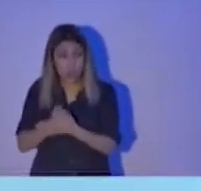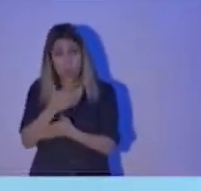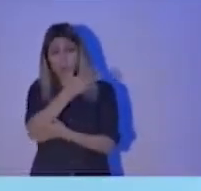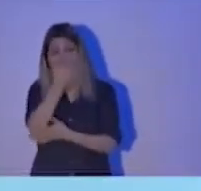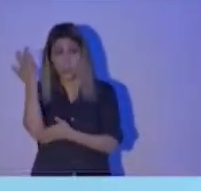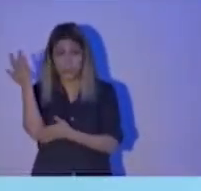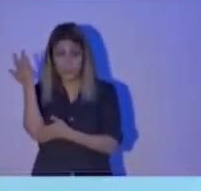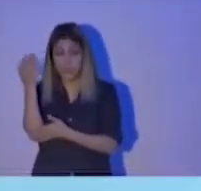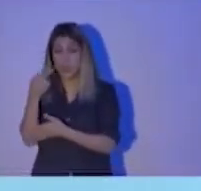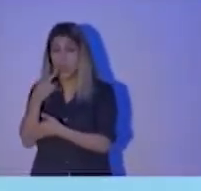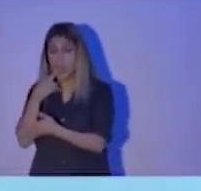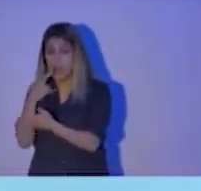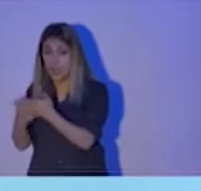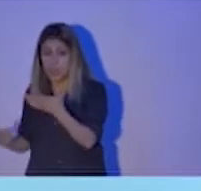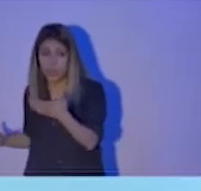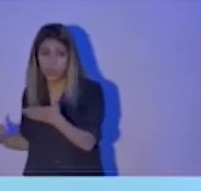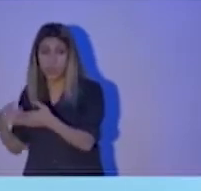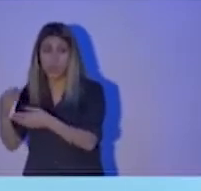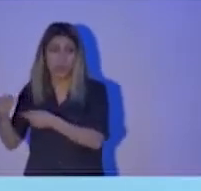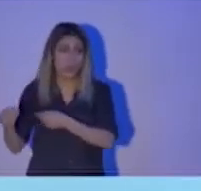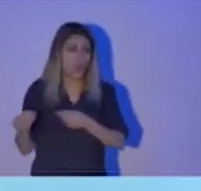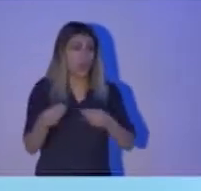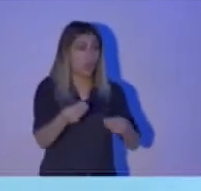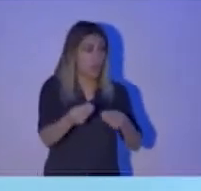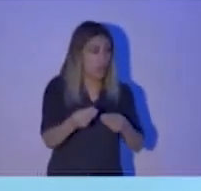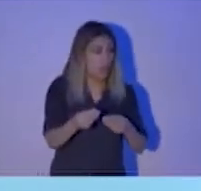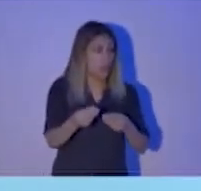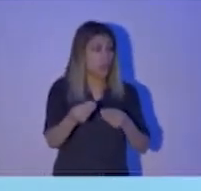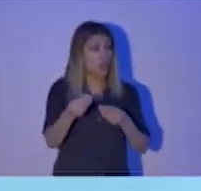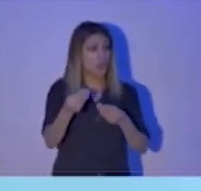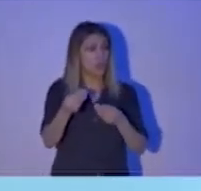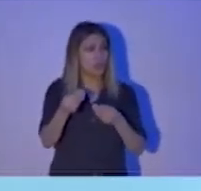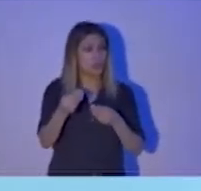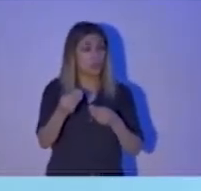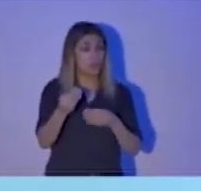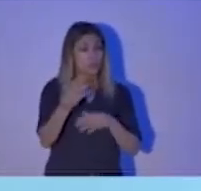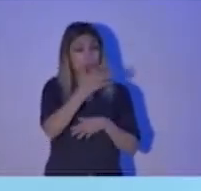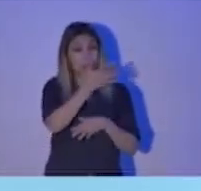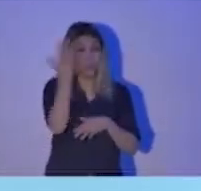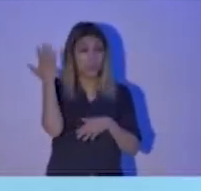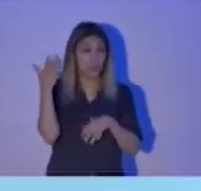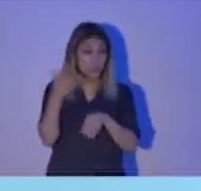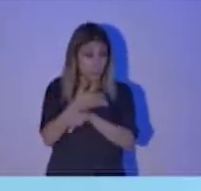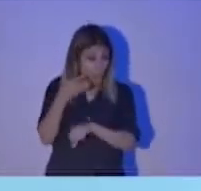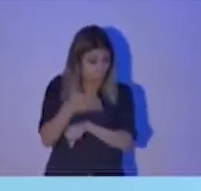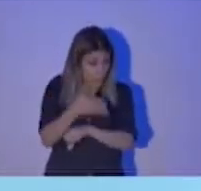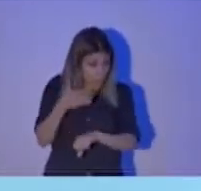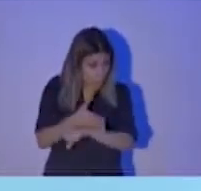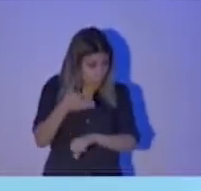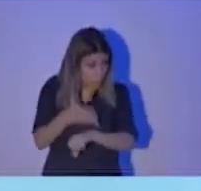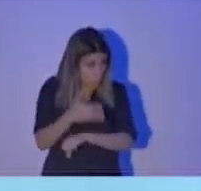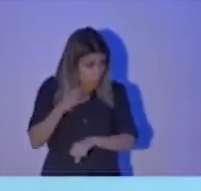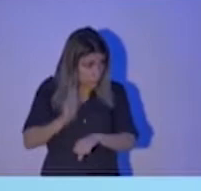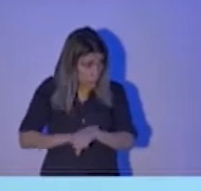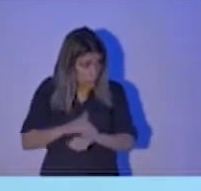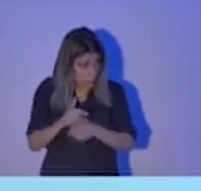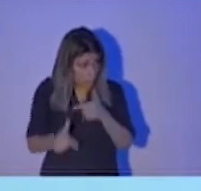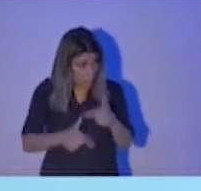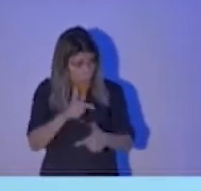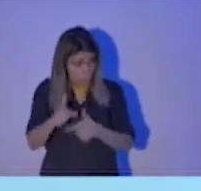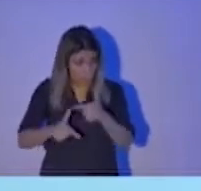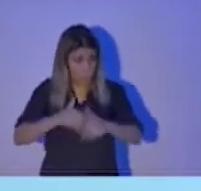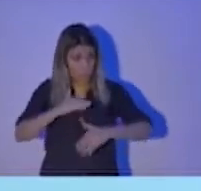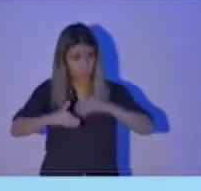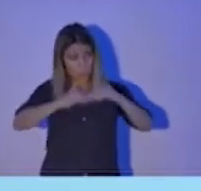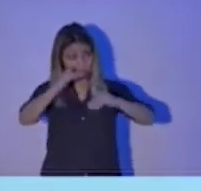que ele traga de volta. Eu costumo dizer, quem participa ativamente nas ações Undime, e agora muito mais fortalecidas pelo desenvolvimento conjunto